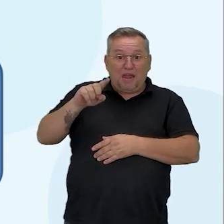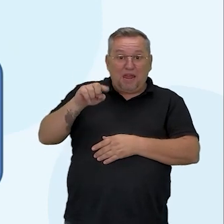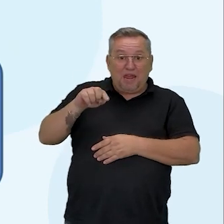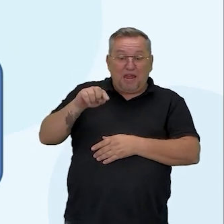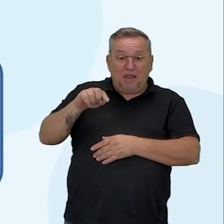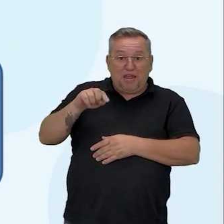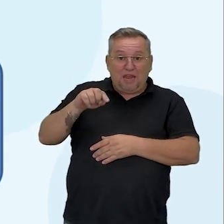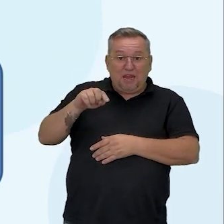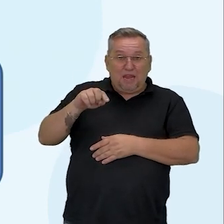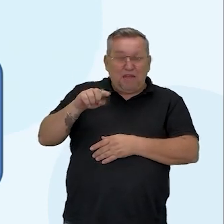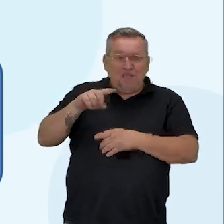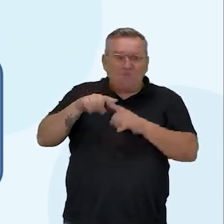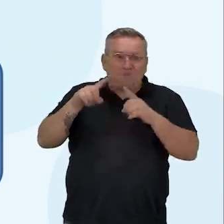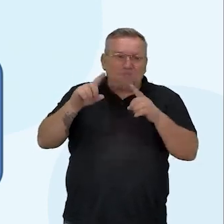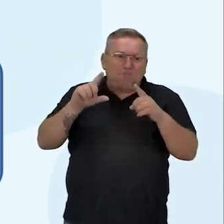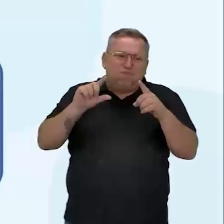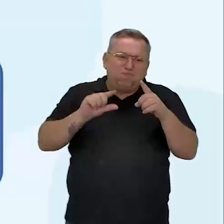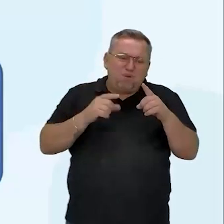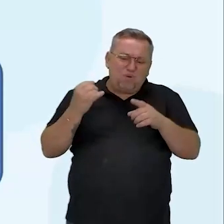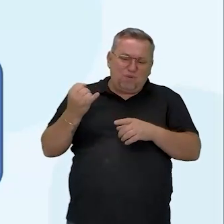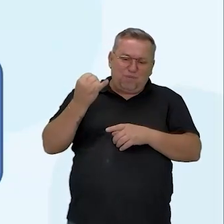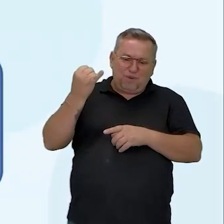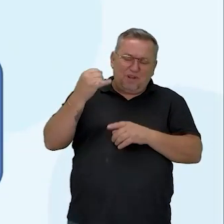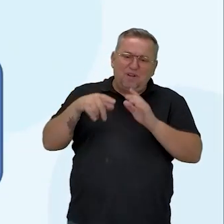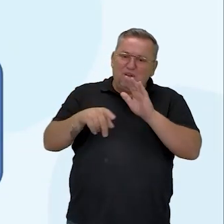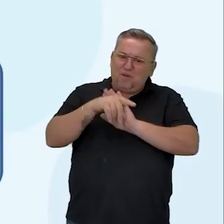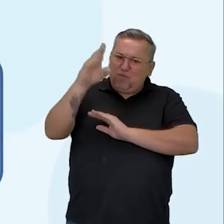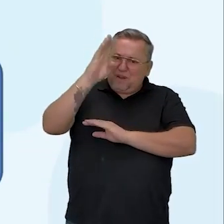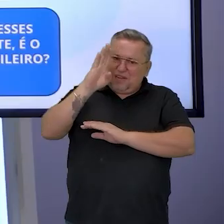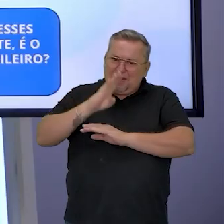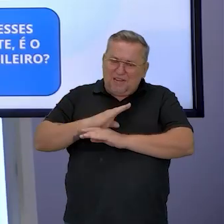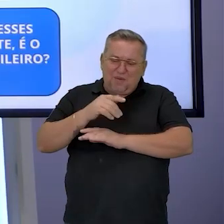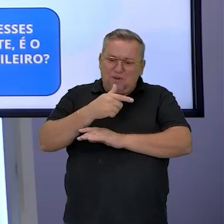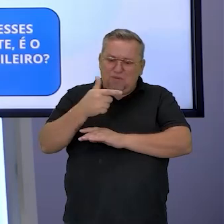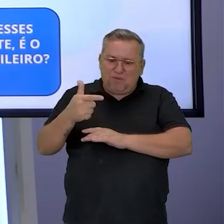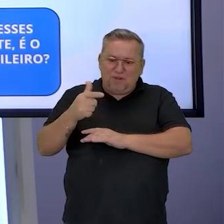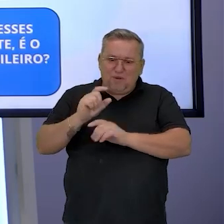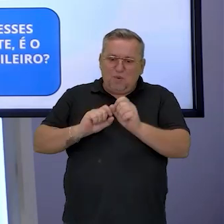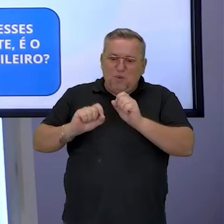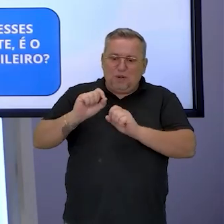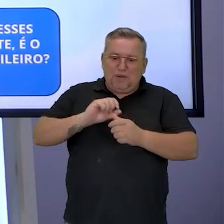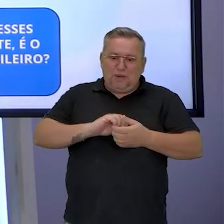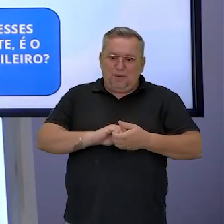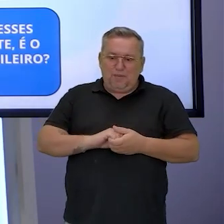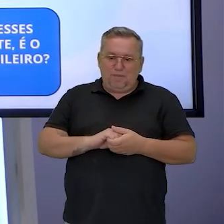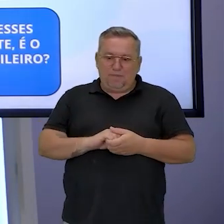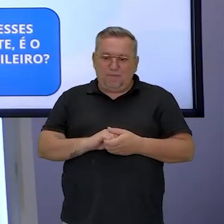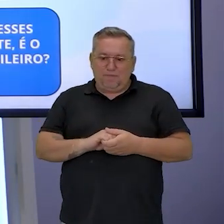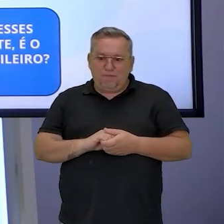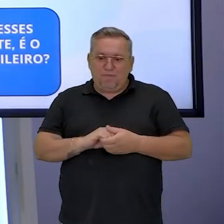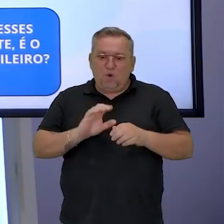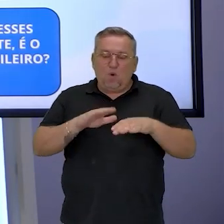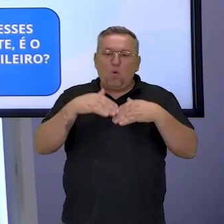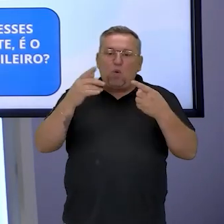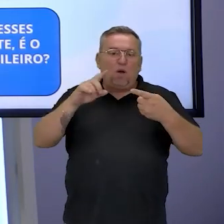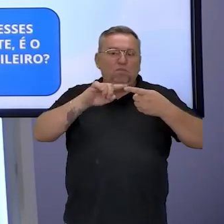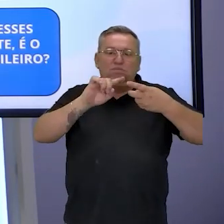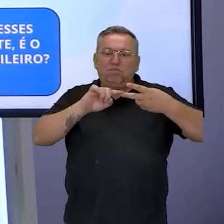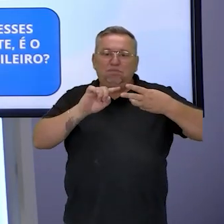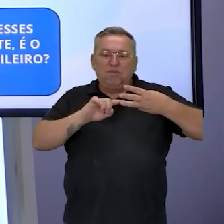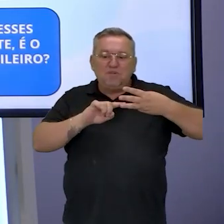o menos marcante do brasileiro? Estou pegando aqui aquilo que menos marca o brasileiro. É o sincretismo, o jeitinho,